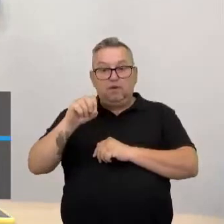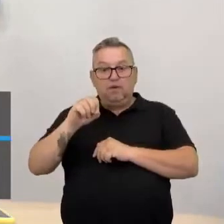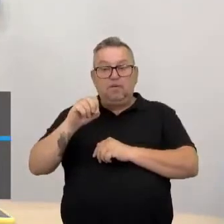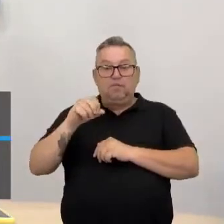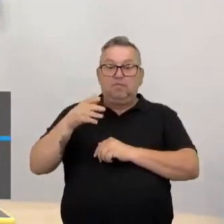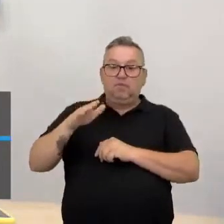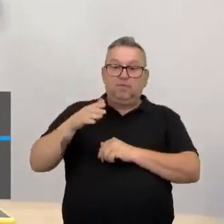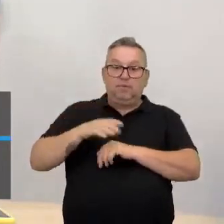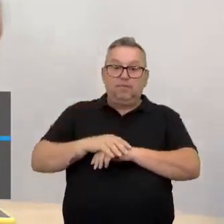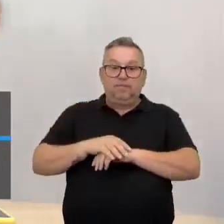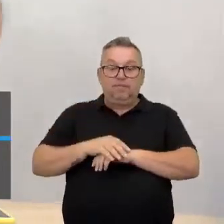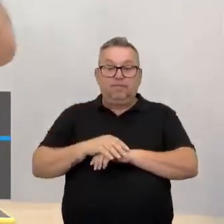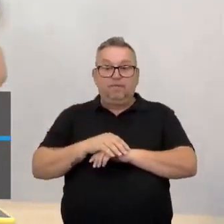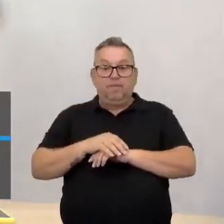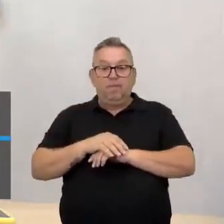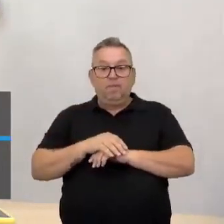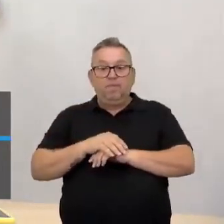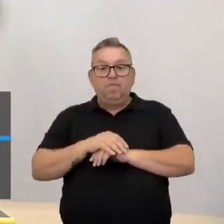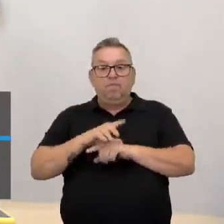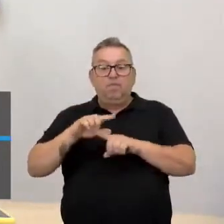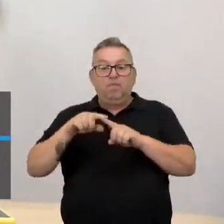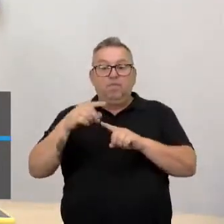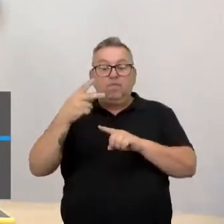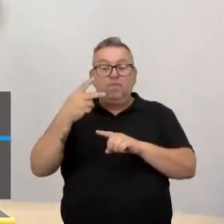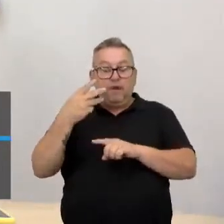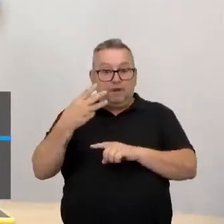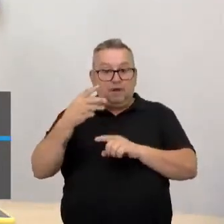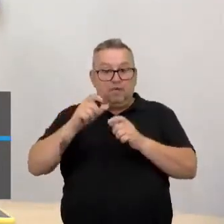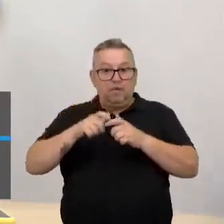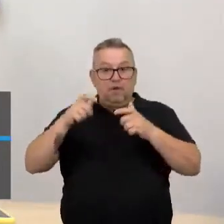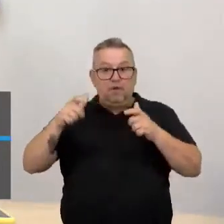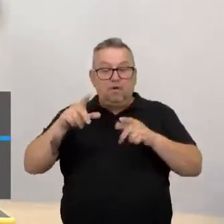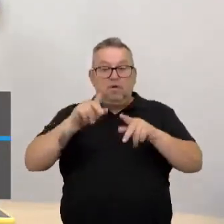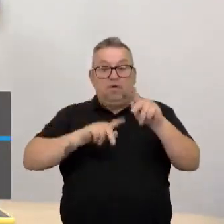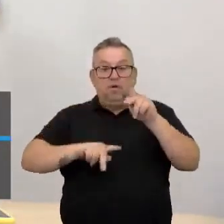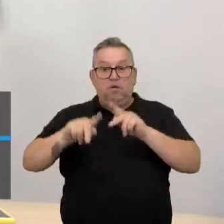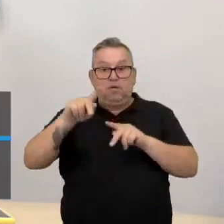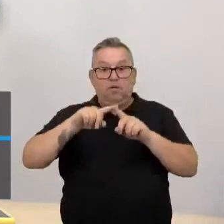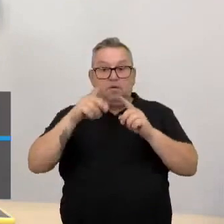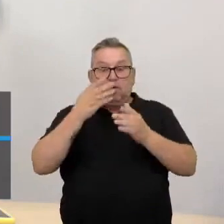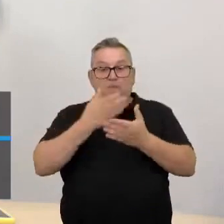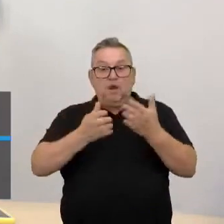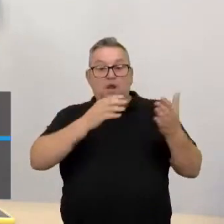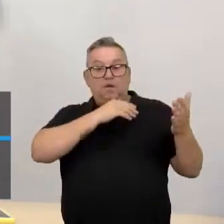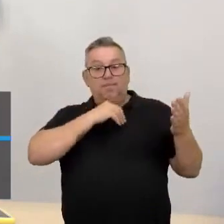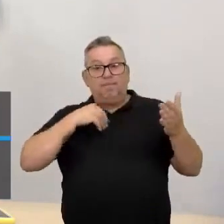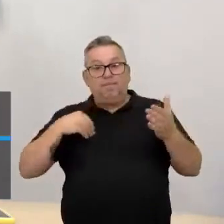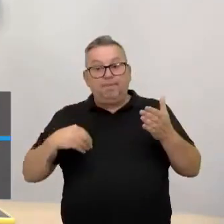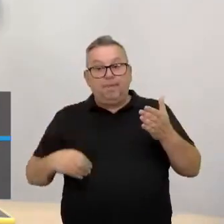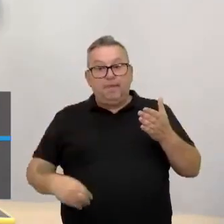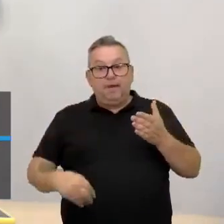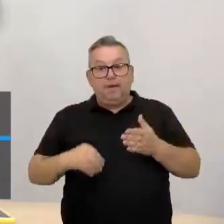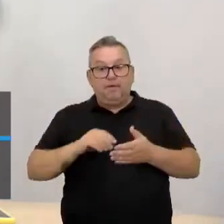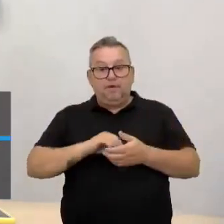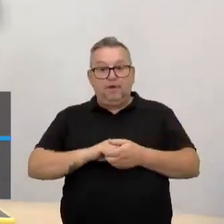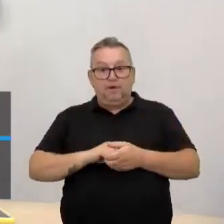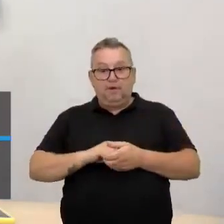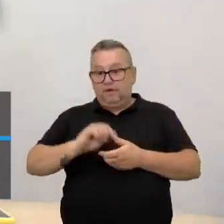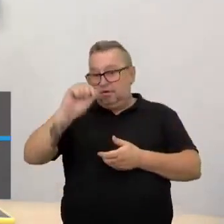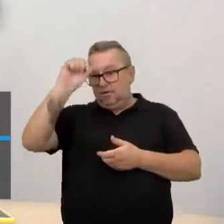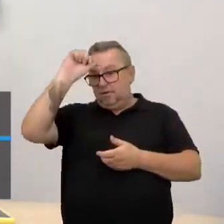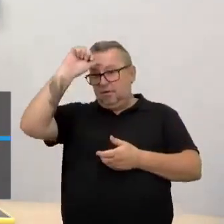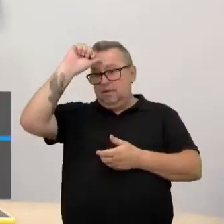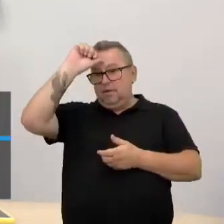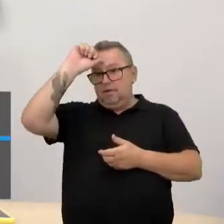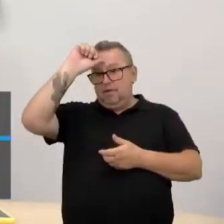menos que isso, tá entre as 3 maiores populações do mundo, só perdendo aí para a China, né, e para a